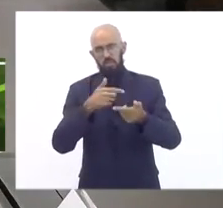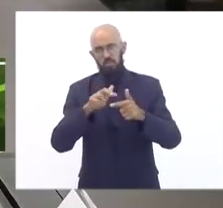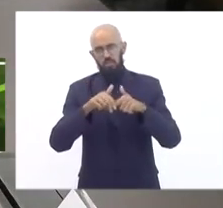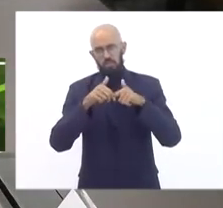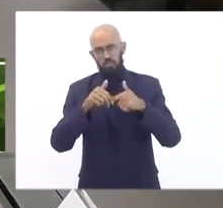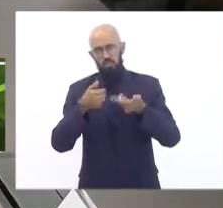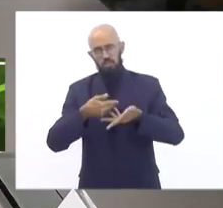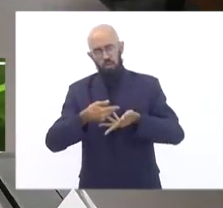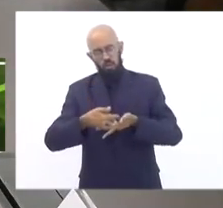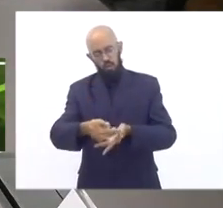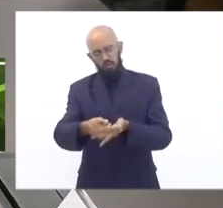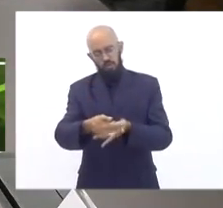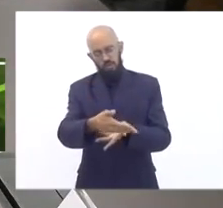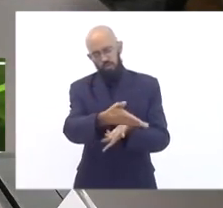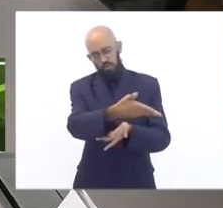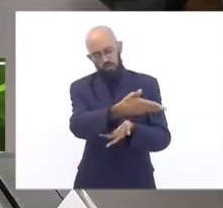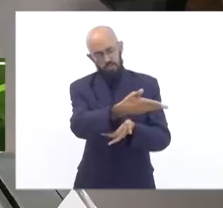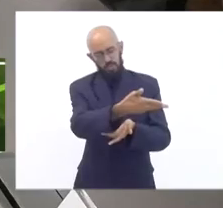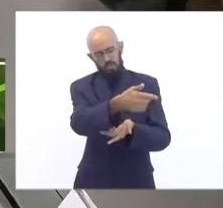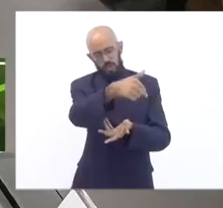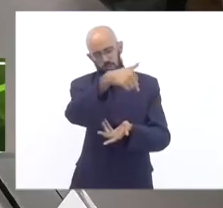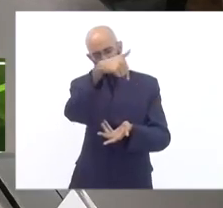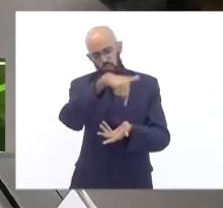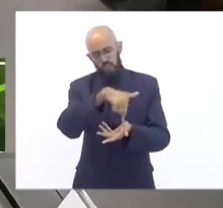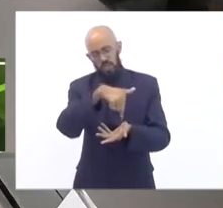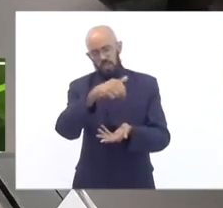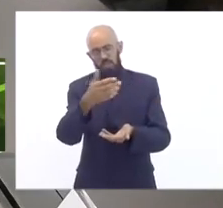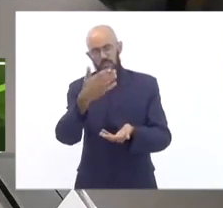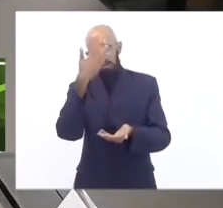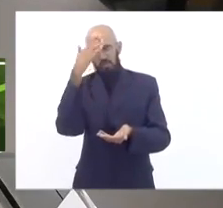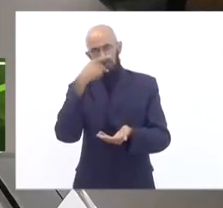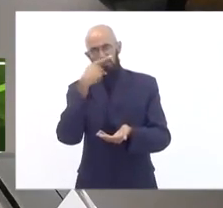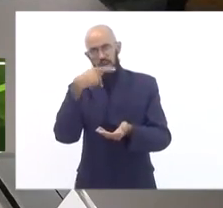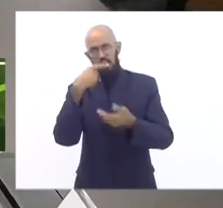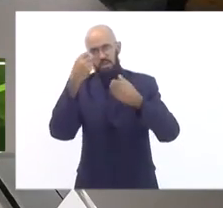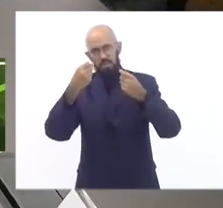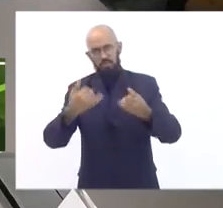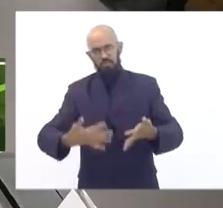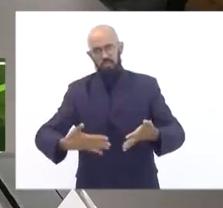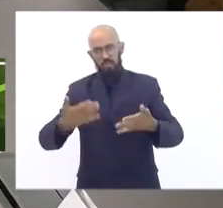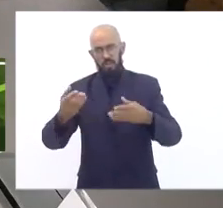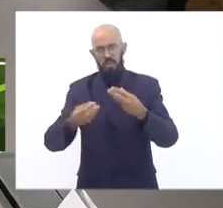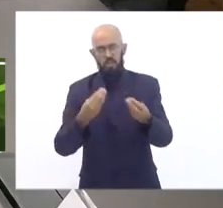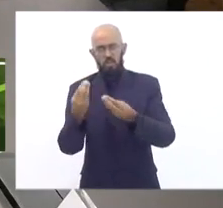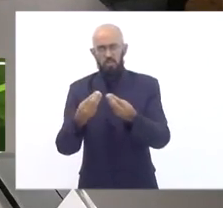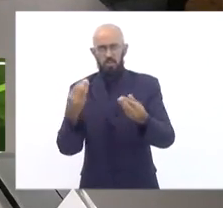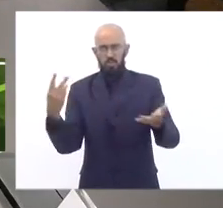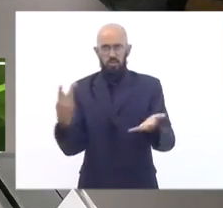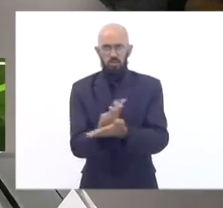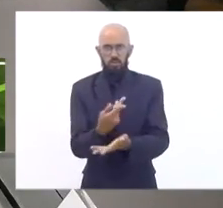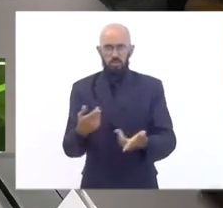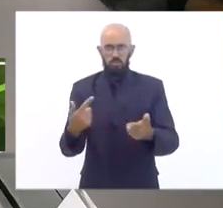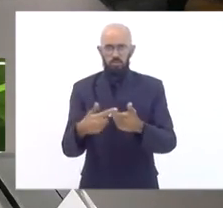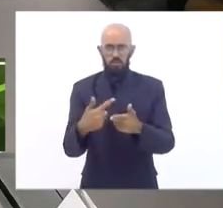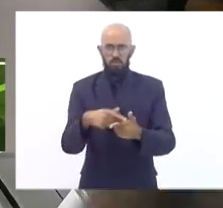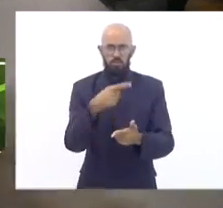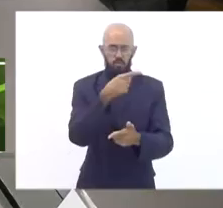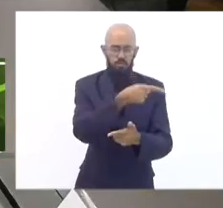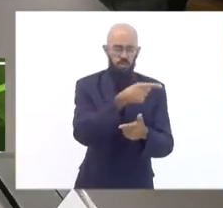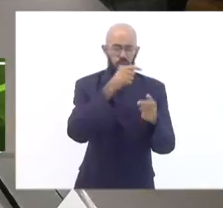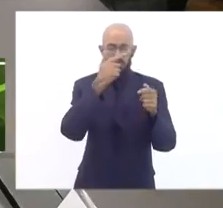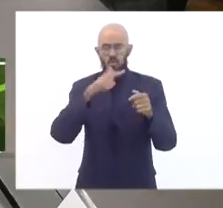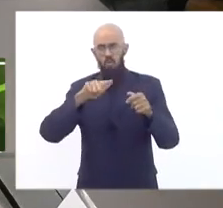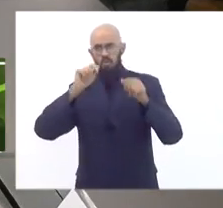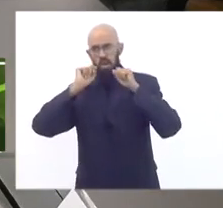para que você pudesse falar sobre essa questão de como está esse andamento, já que você e mais um assessor do governador estavam na